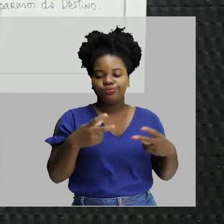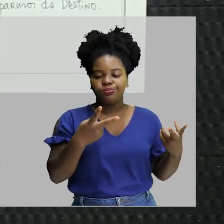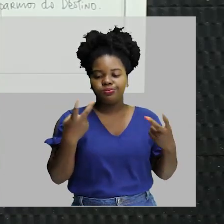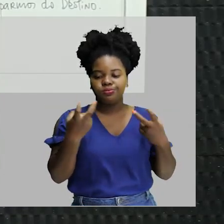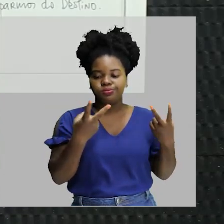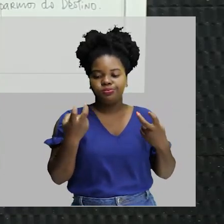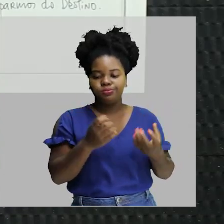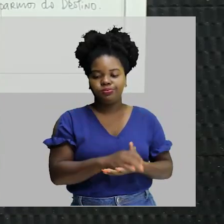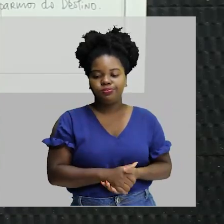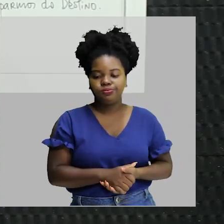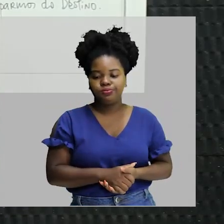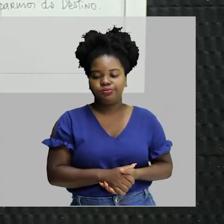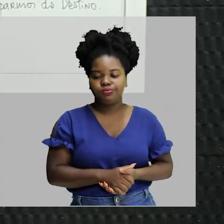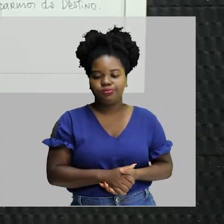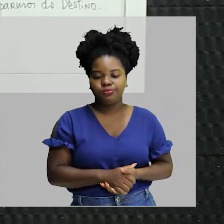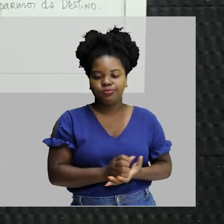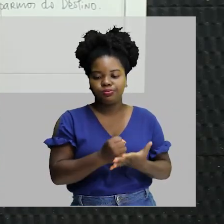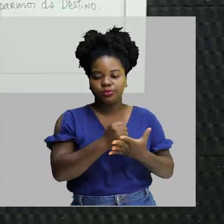perceber que constitui